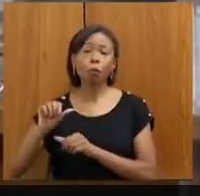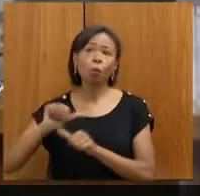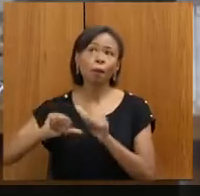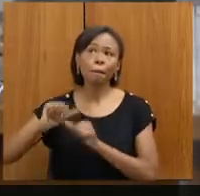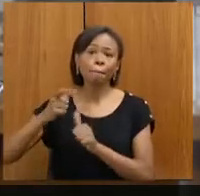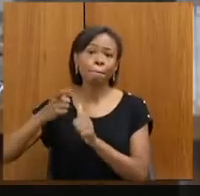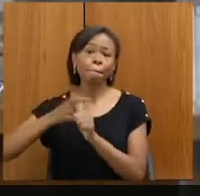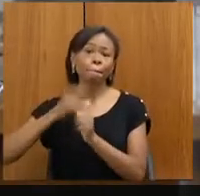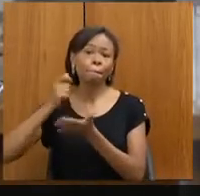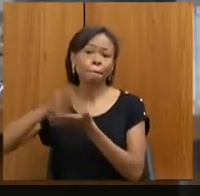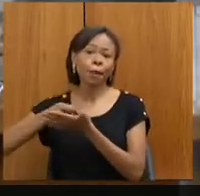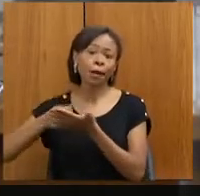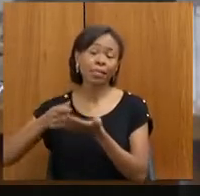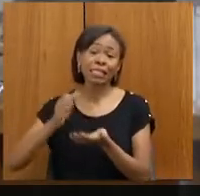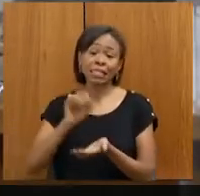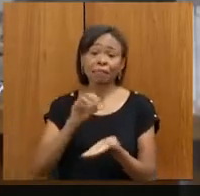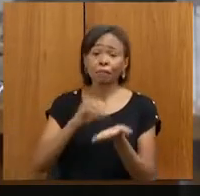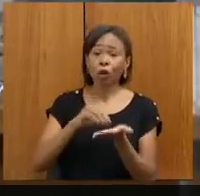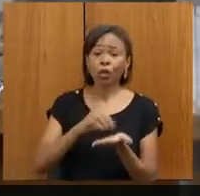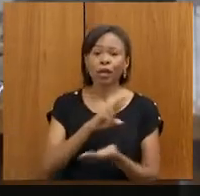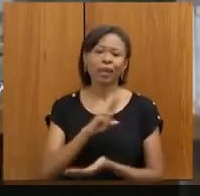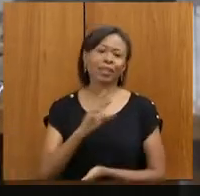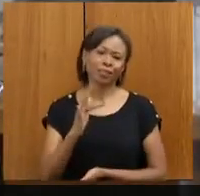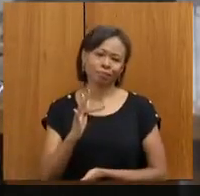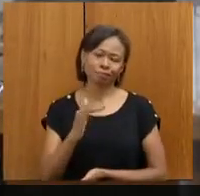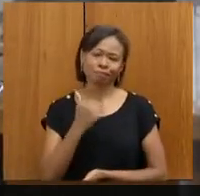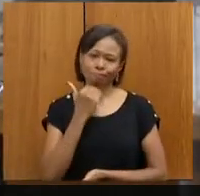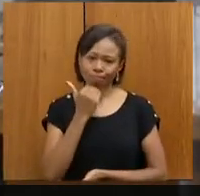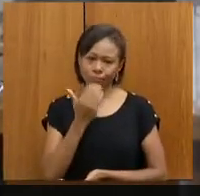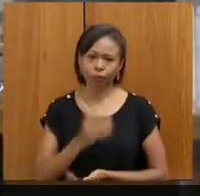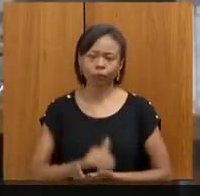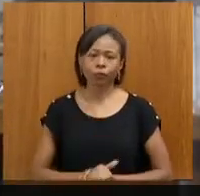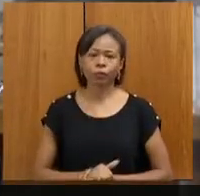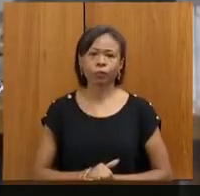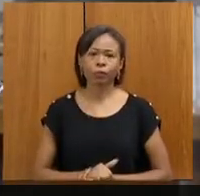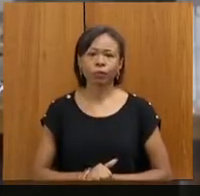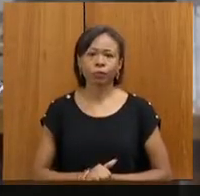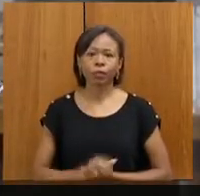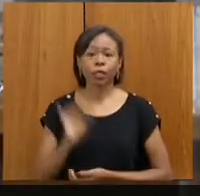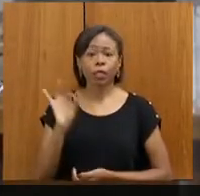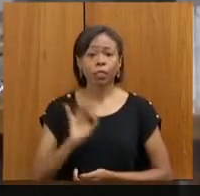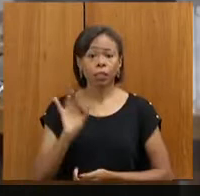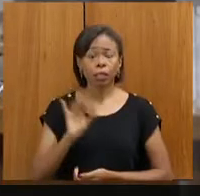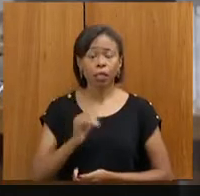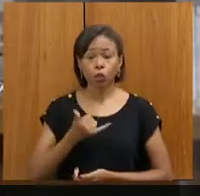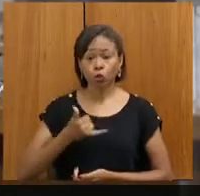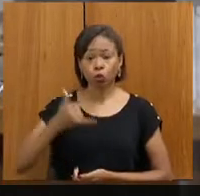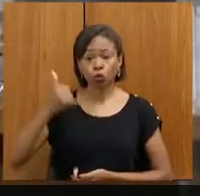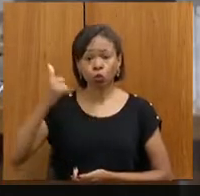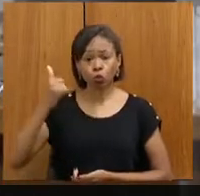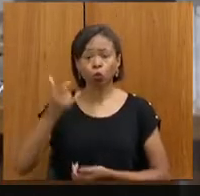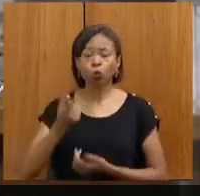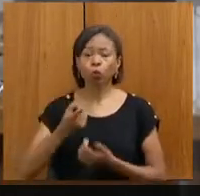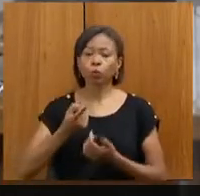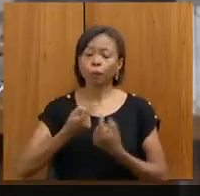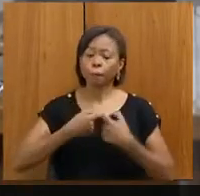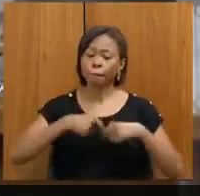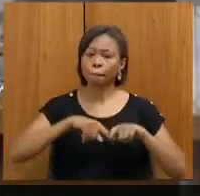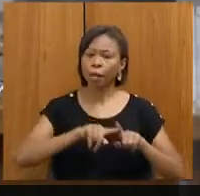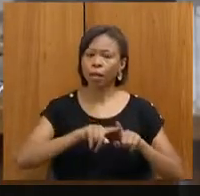dívida sem o regime de recuperação fiscal o aumenta a taxa de juros de empréstimo do Estado junto à União a pó só